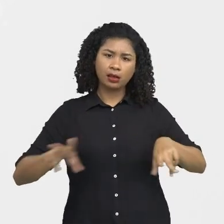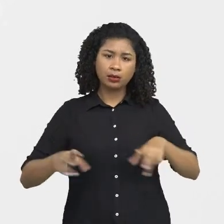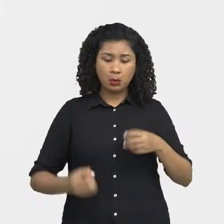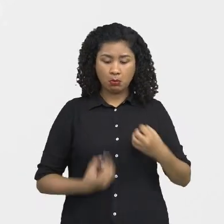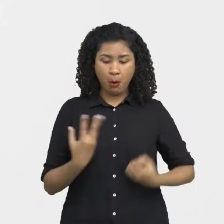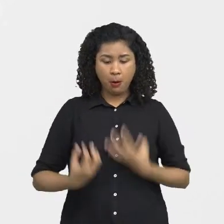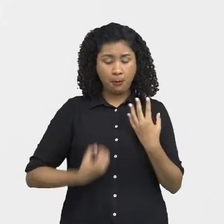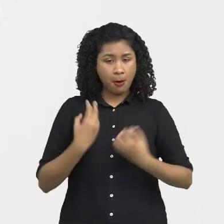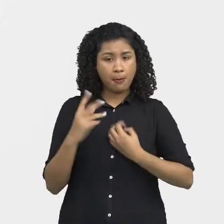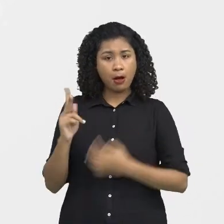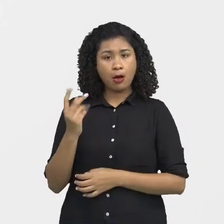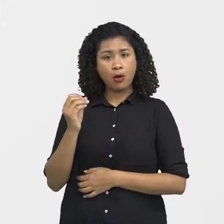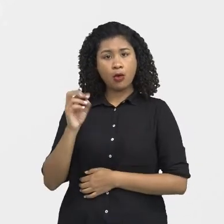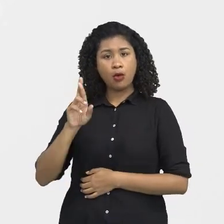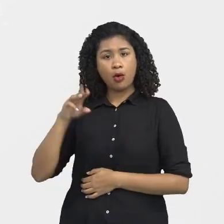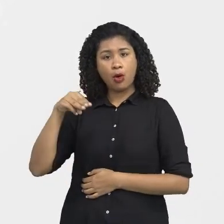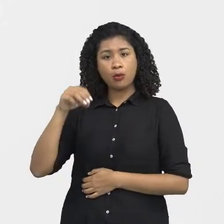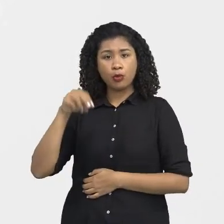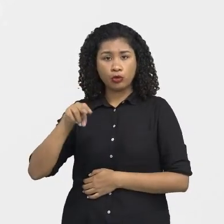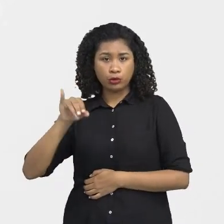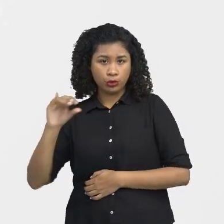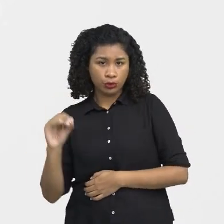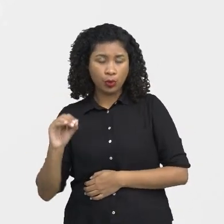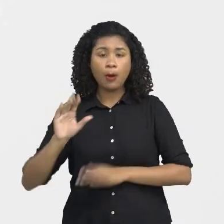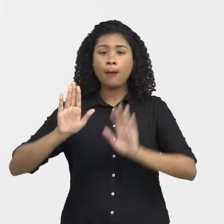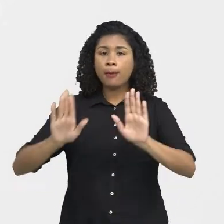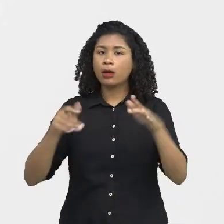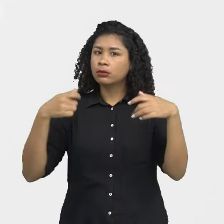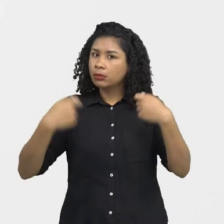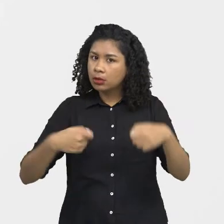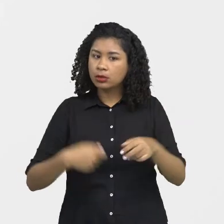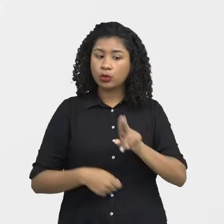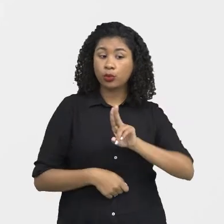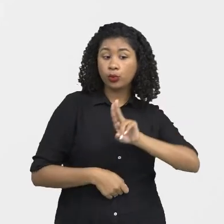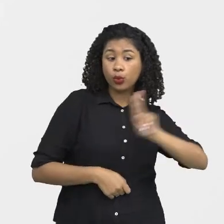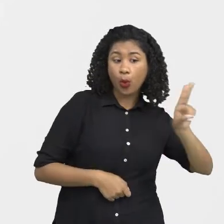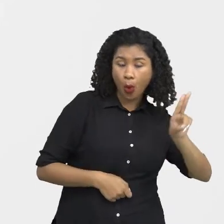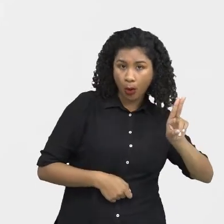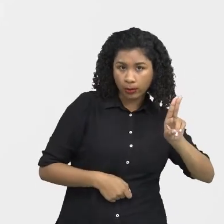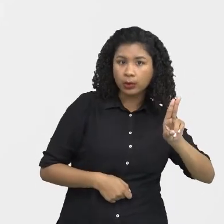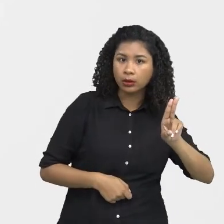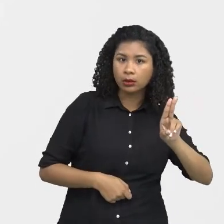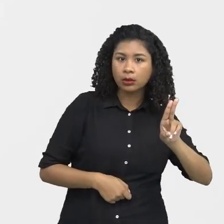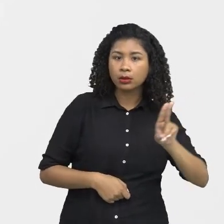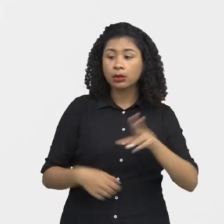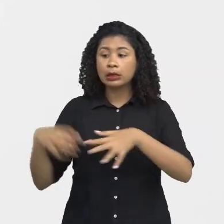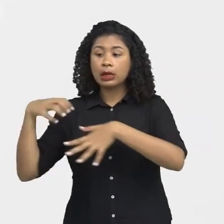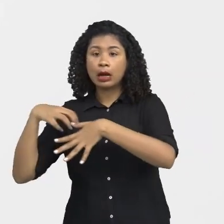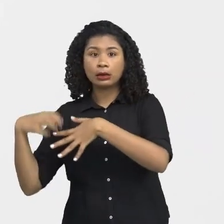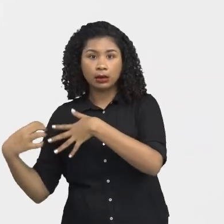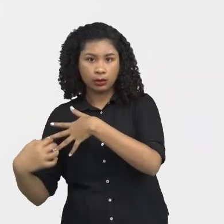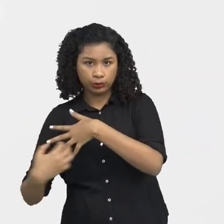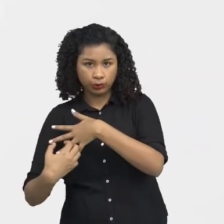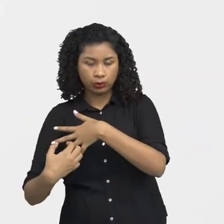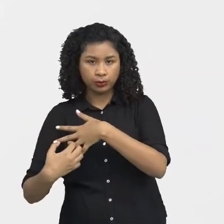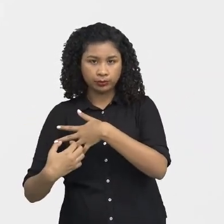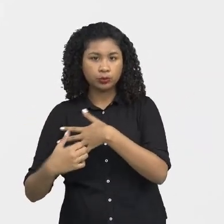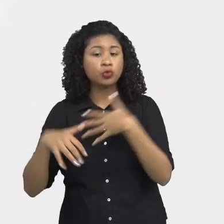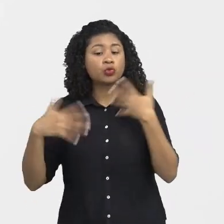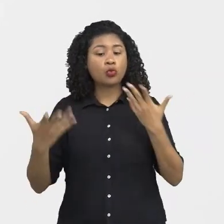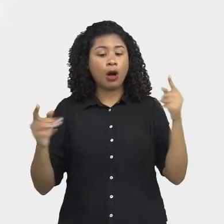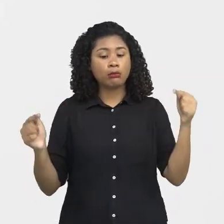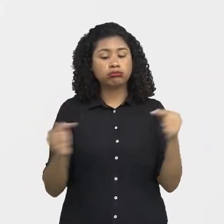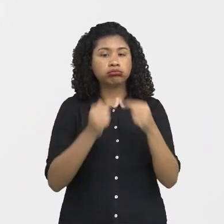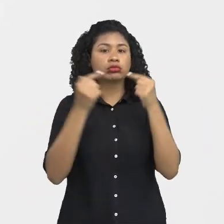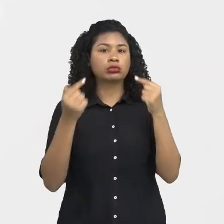precisa relacionar o hormônio anterior com essas glândulas, né? Então a gente vai voltar lá rapidinho para a gente observar